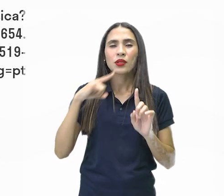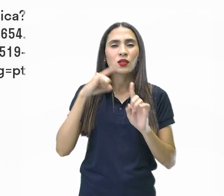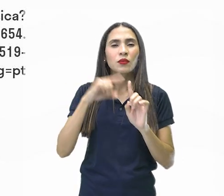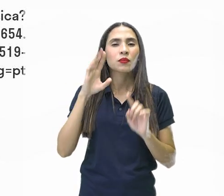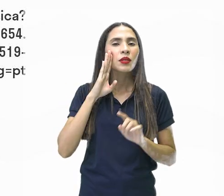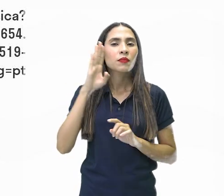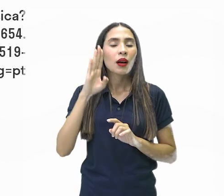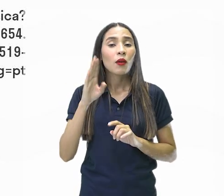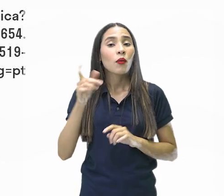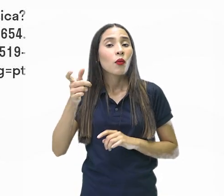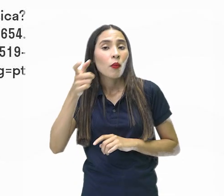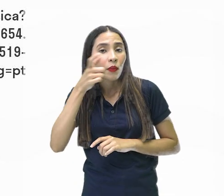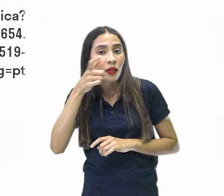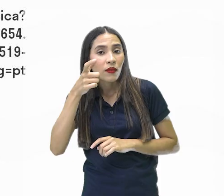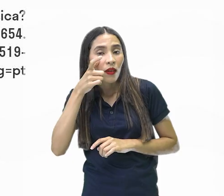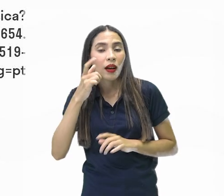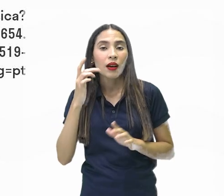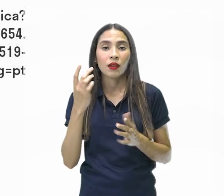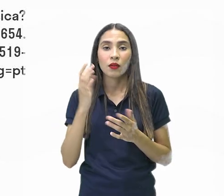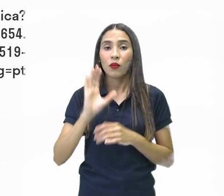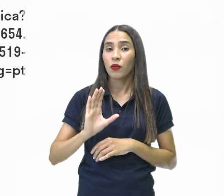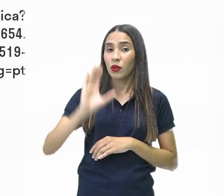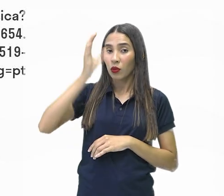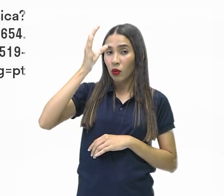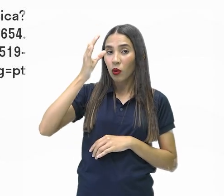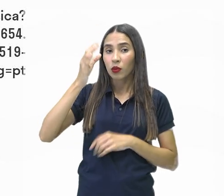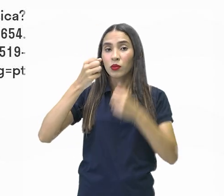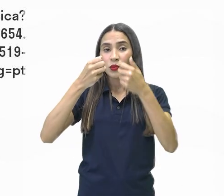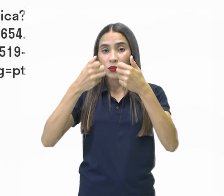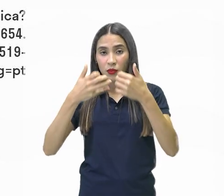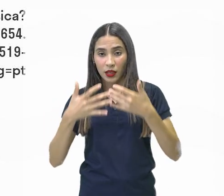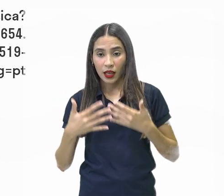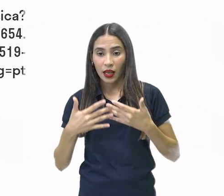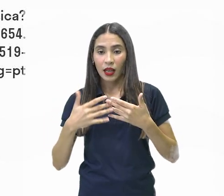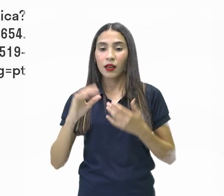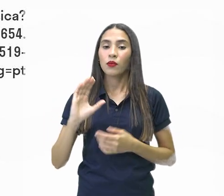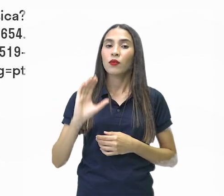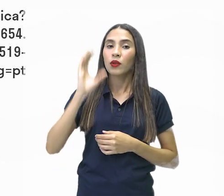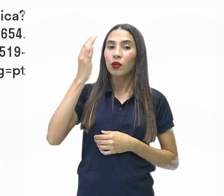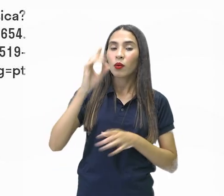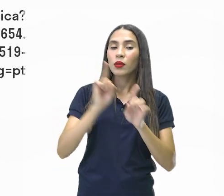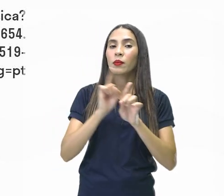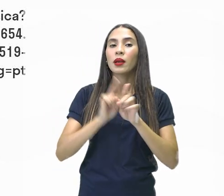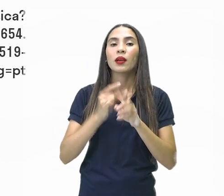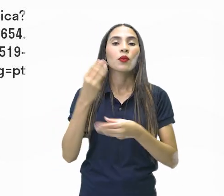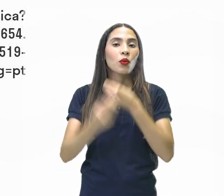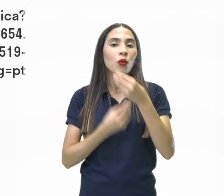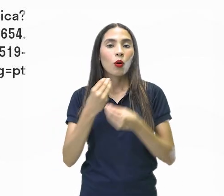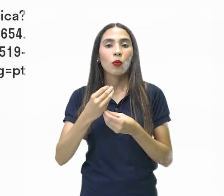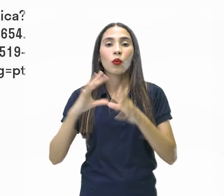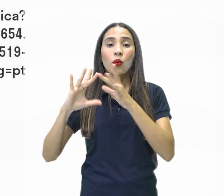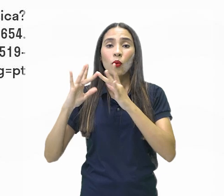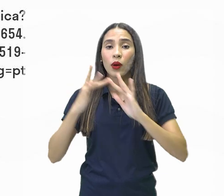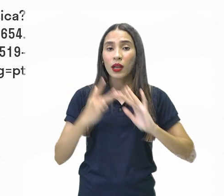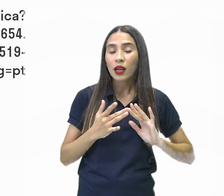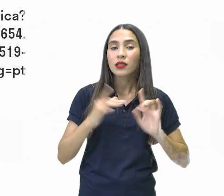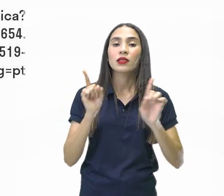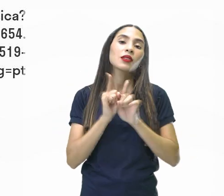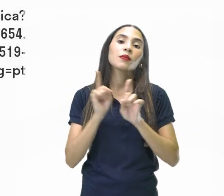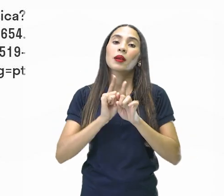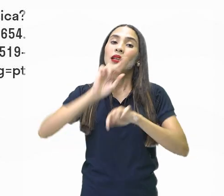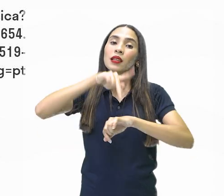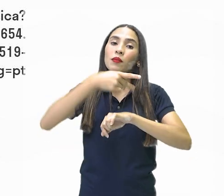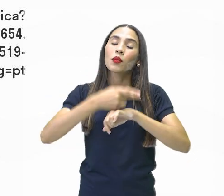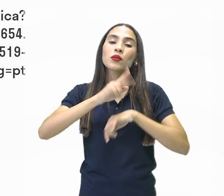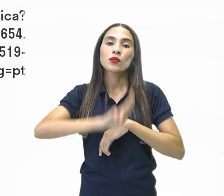esse intuito: observar o fenômeno, explicar o fenômeno de maneira coerente